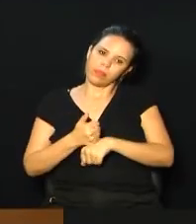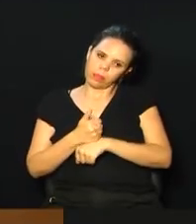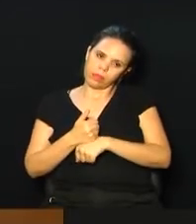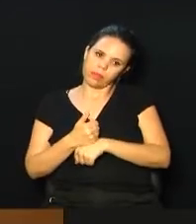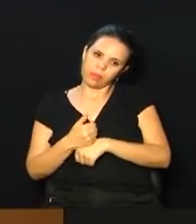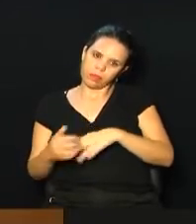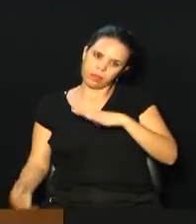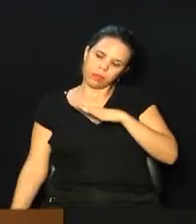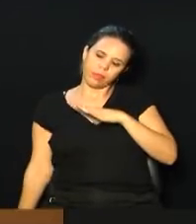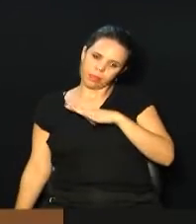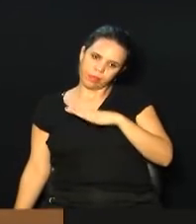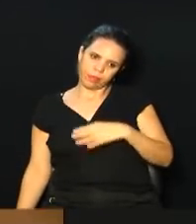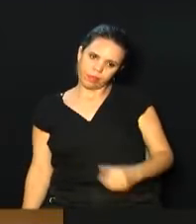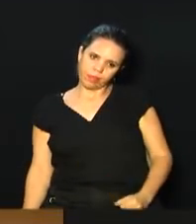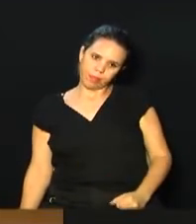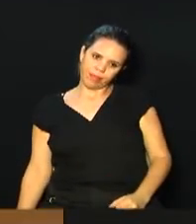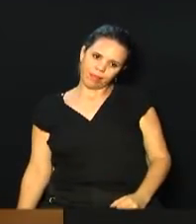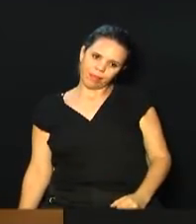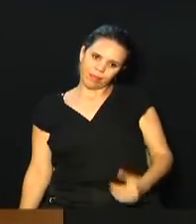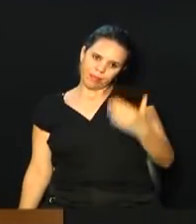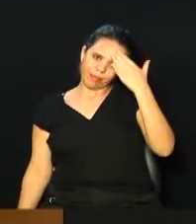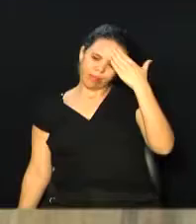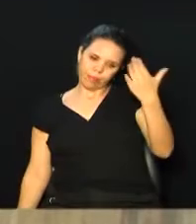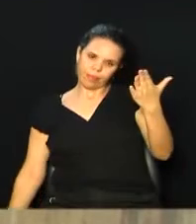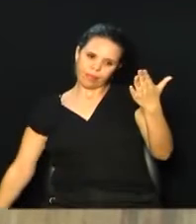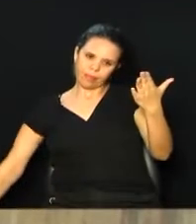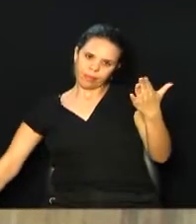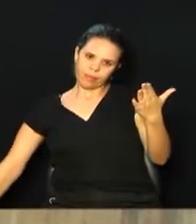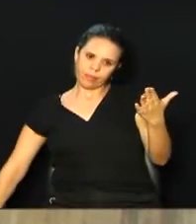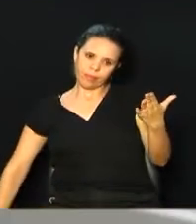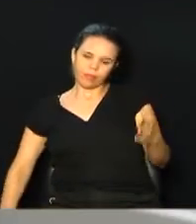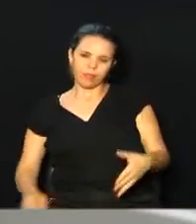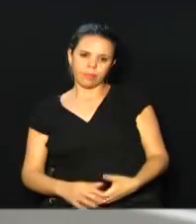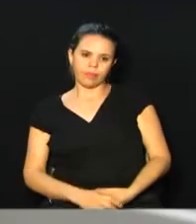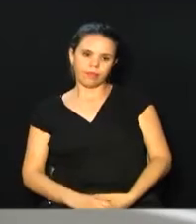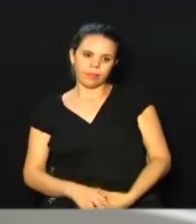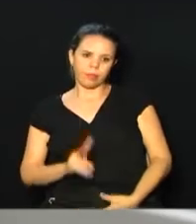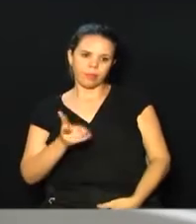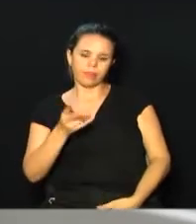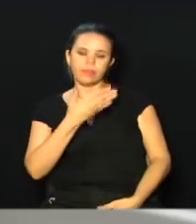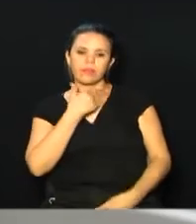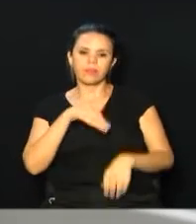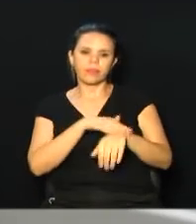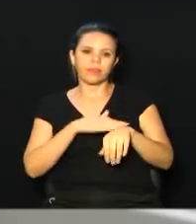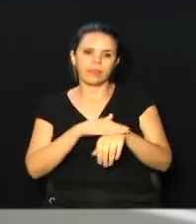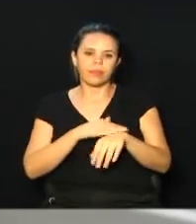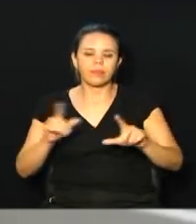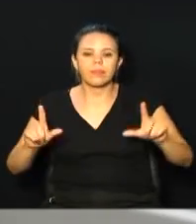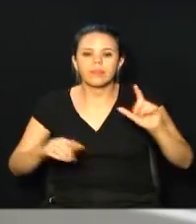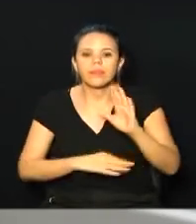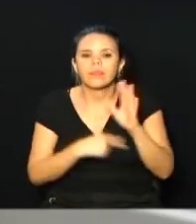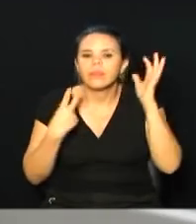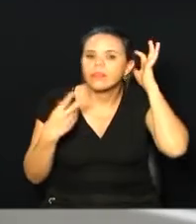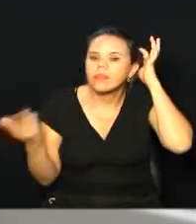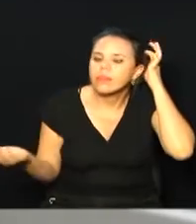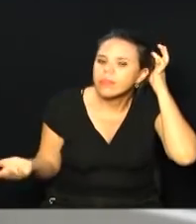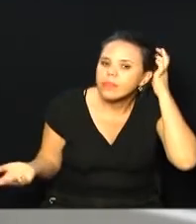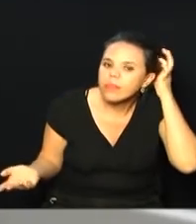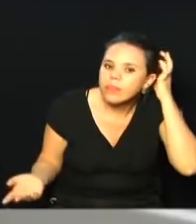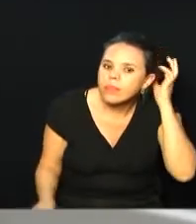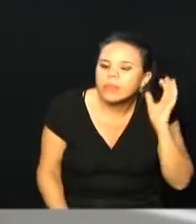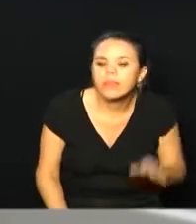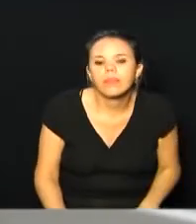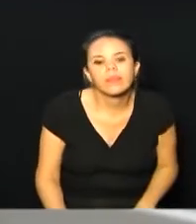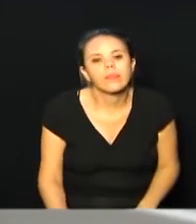sua cidade. Obrigada, então. Então, agora a gente continua conversando aqui no estúdio com os vereadores, também